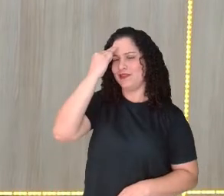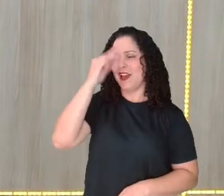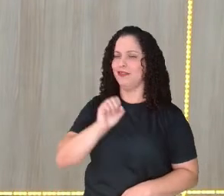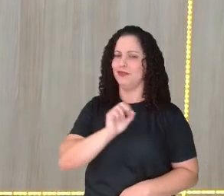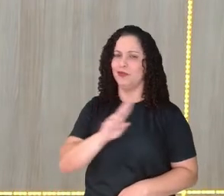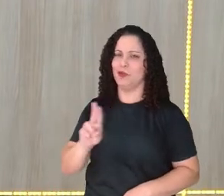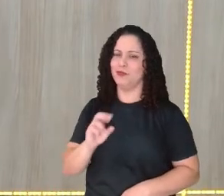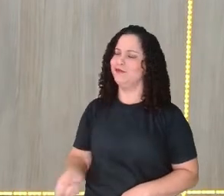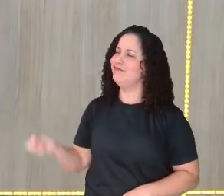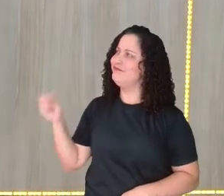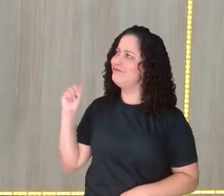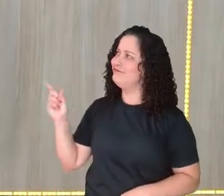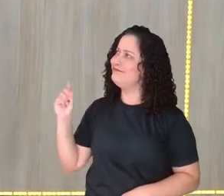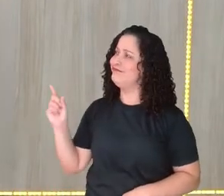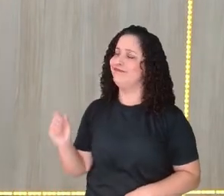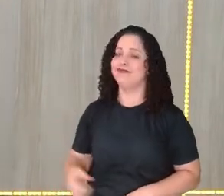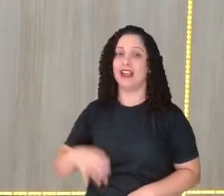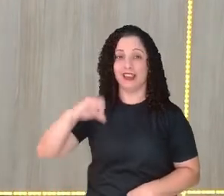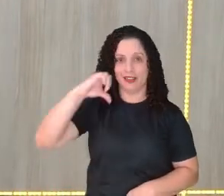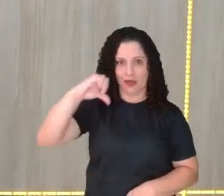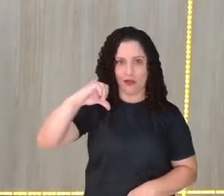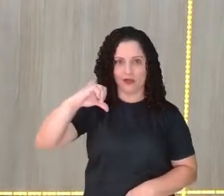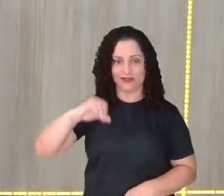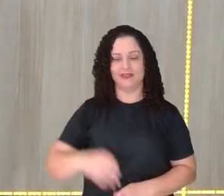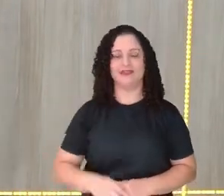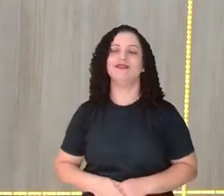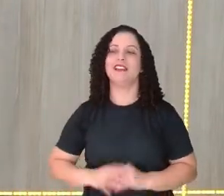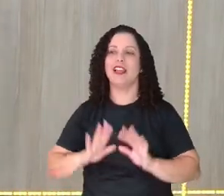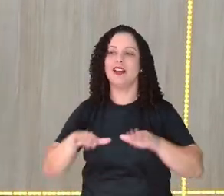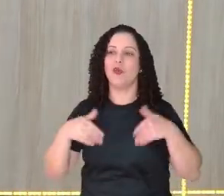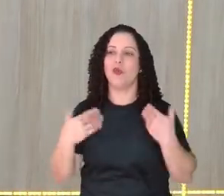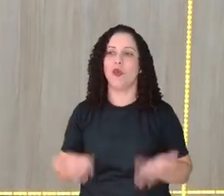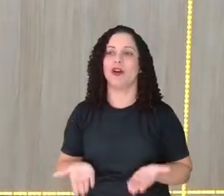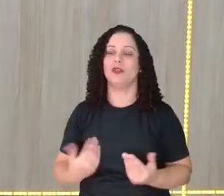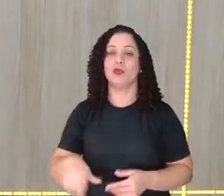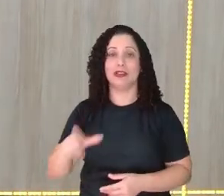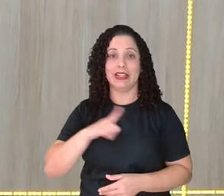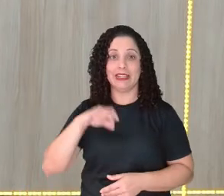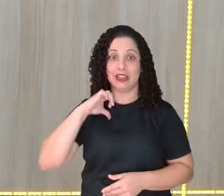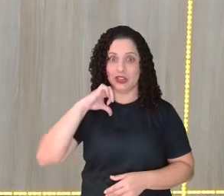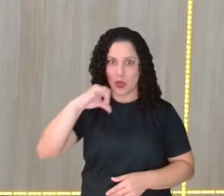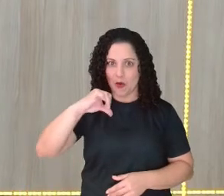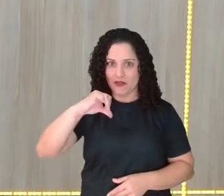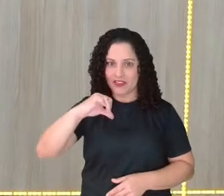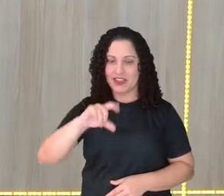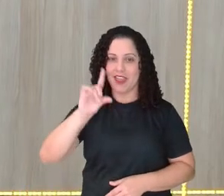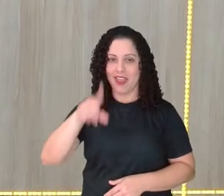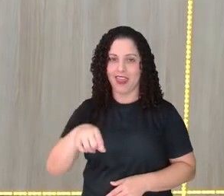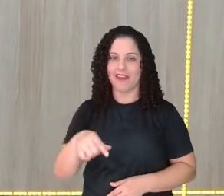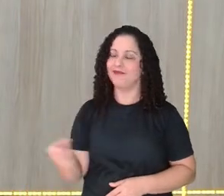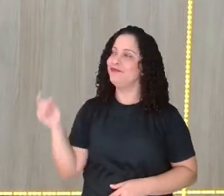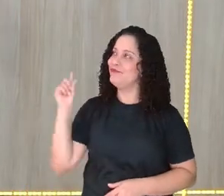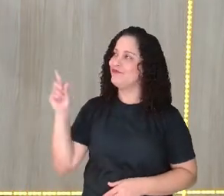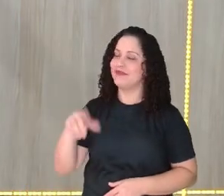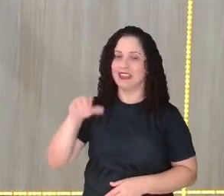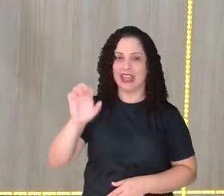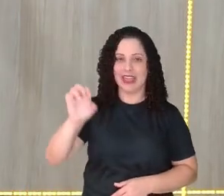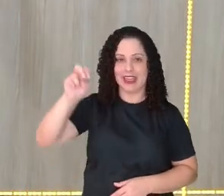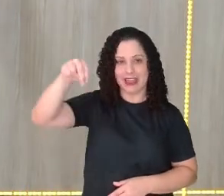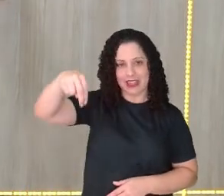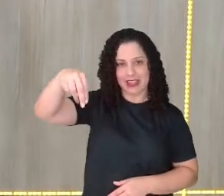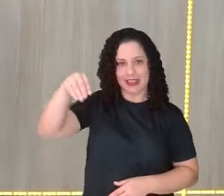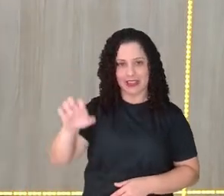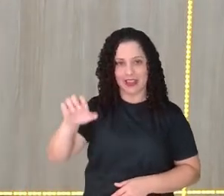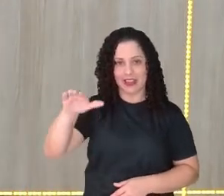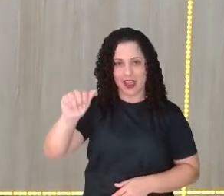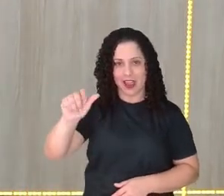aí do polígono que tem 9 lados. Então, quando um polígono ele tem 9 lados, ele é chamado de eneágono,